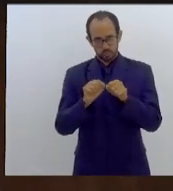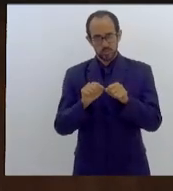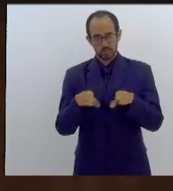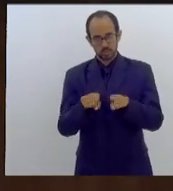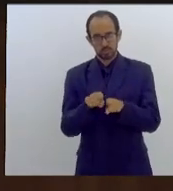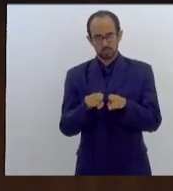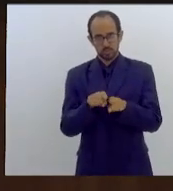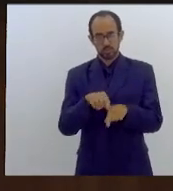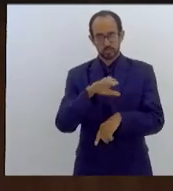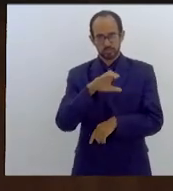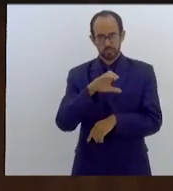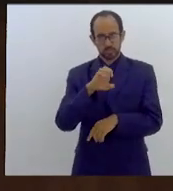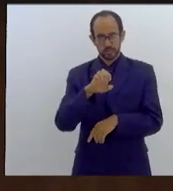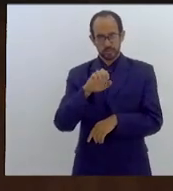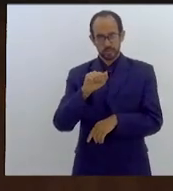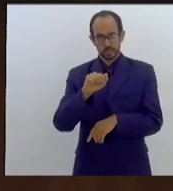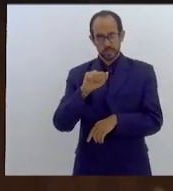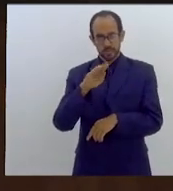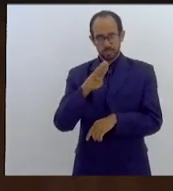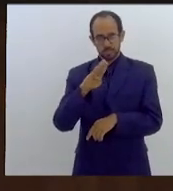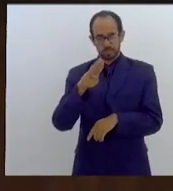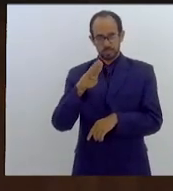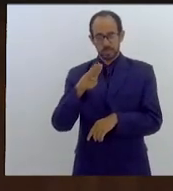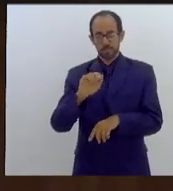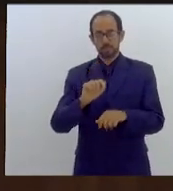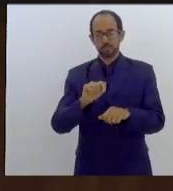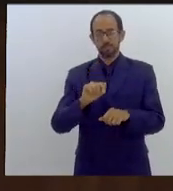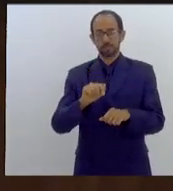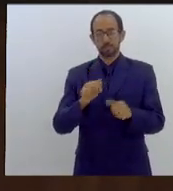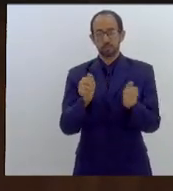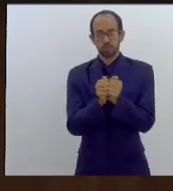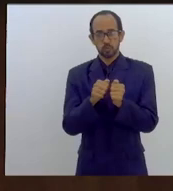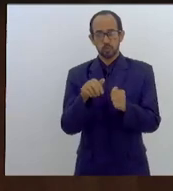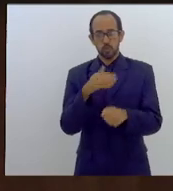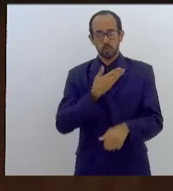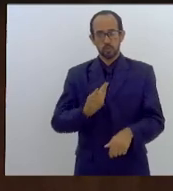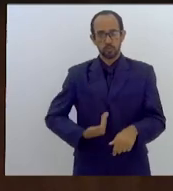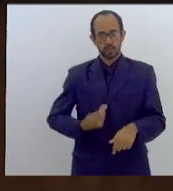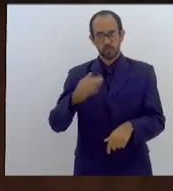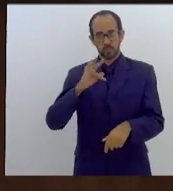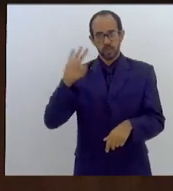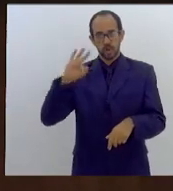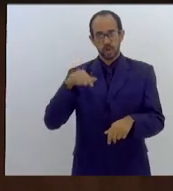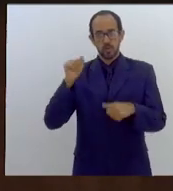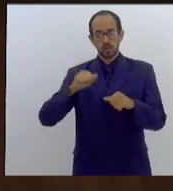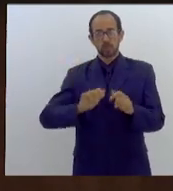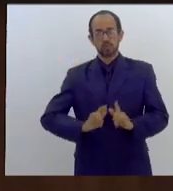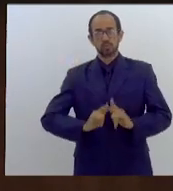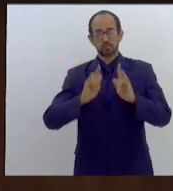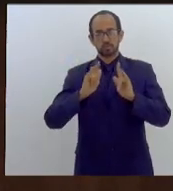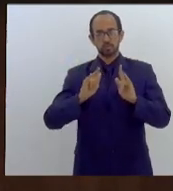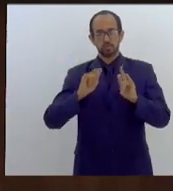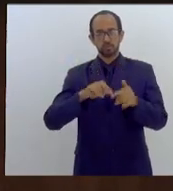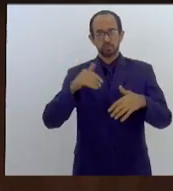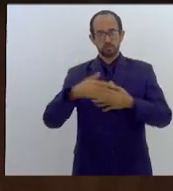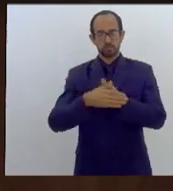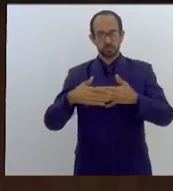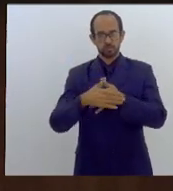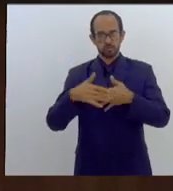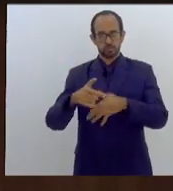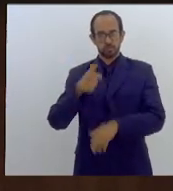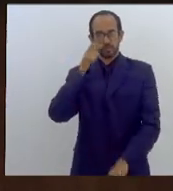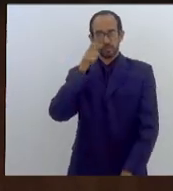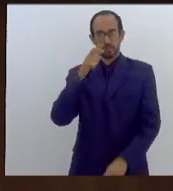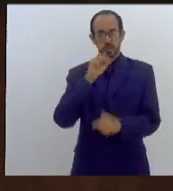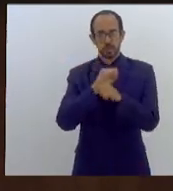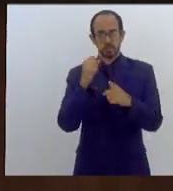a SEAB e a União no sentido de imóveis no centro para habitação de interesse